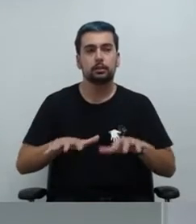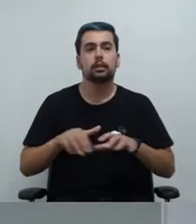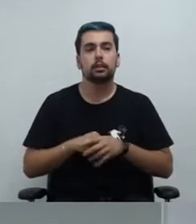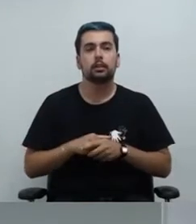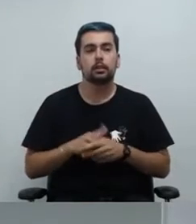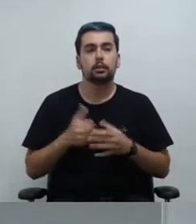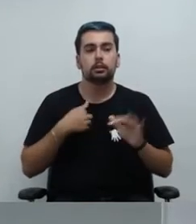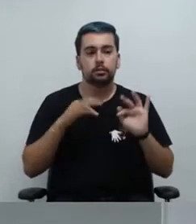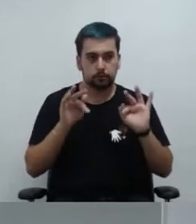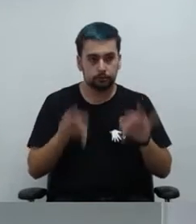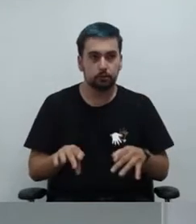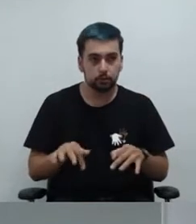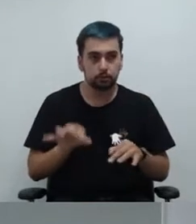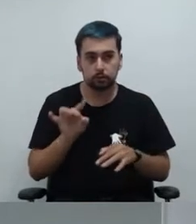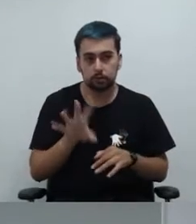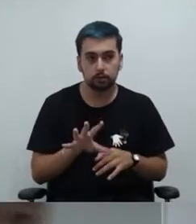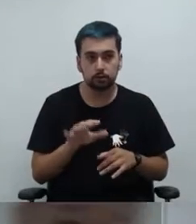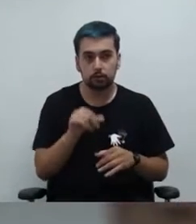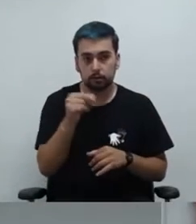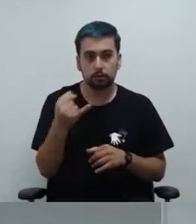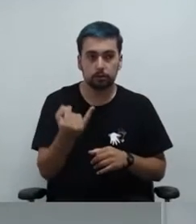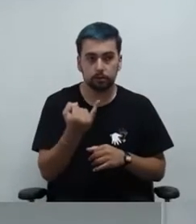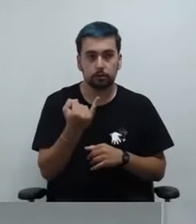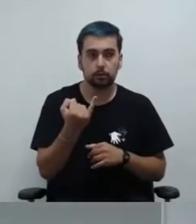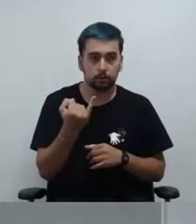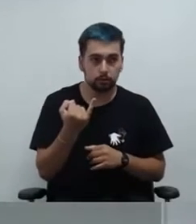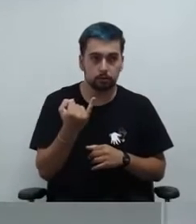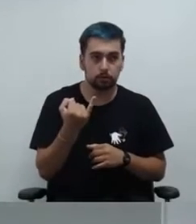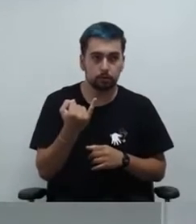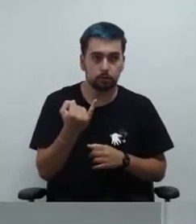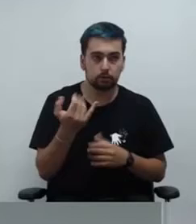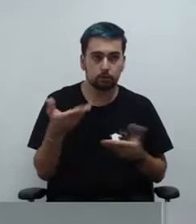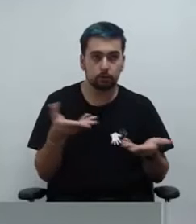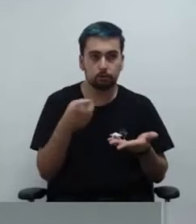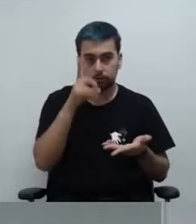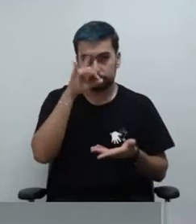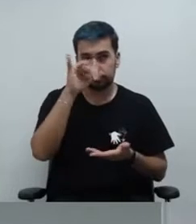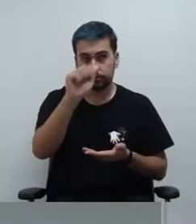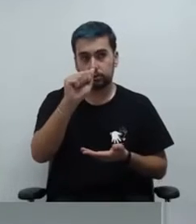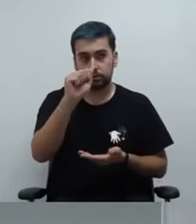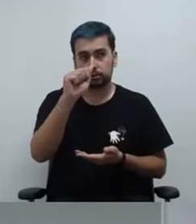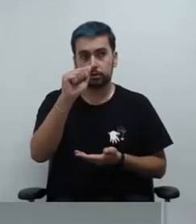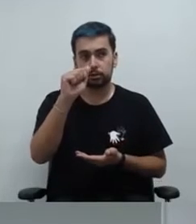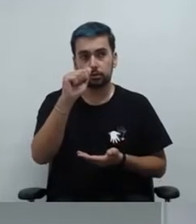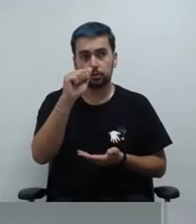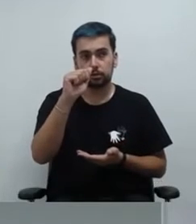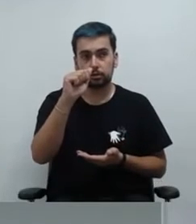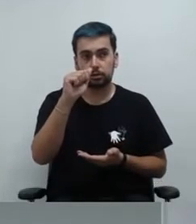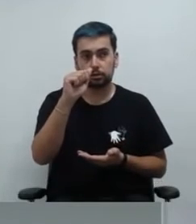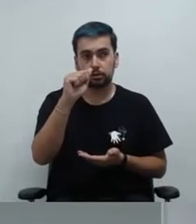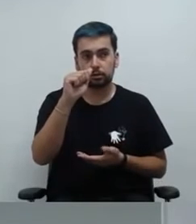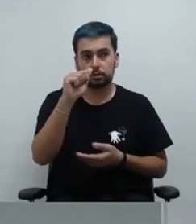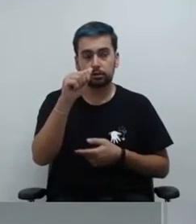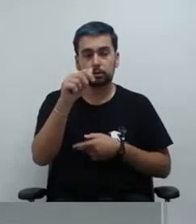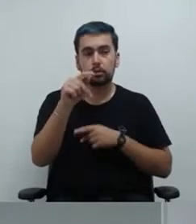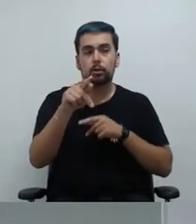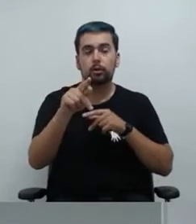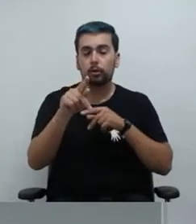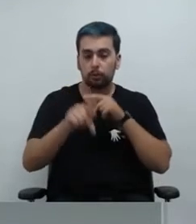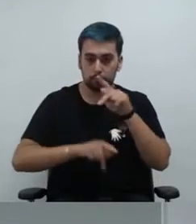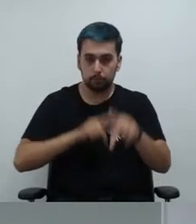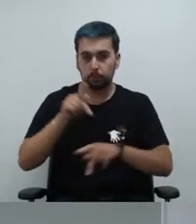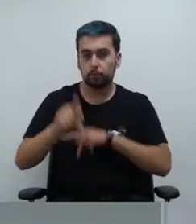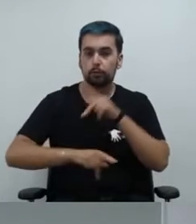finalizar apenas aproveitando que hoje é o dia dos povos indígenas,